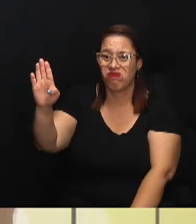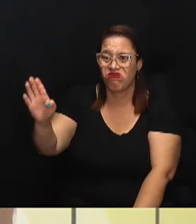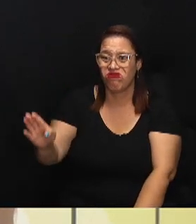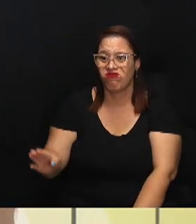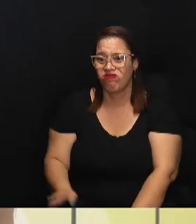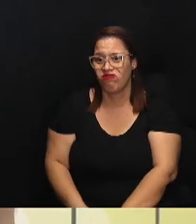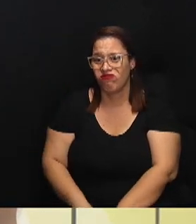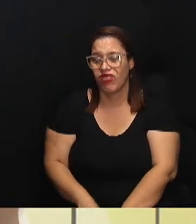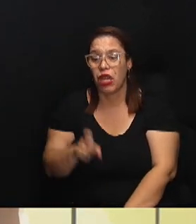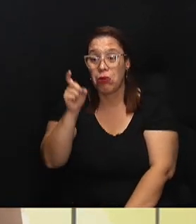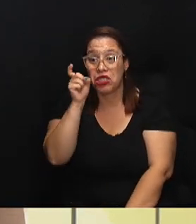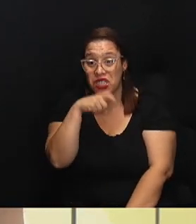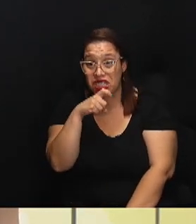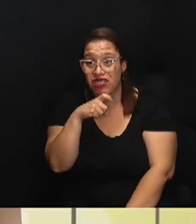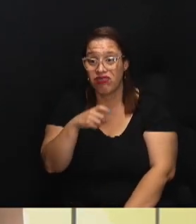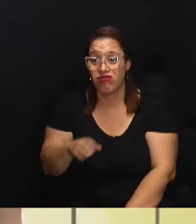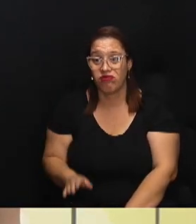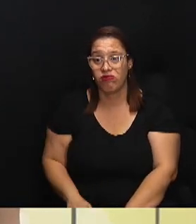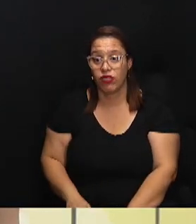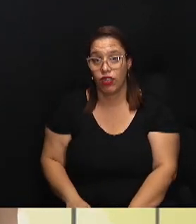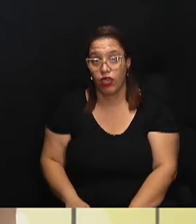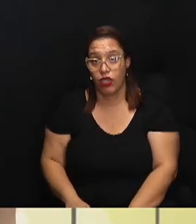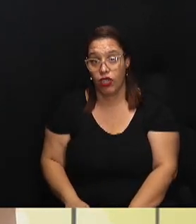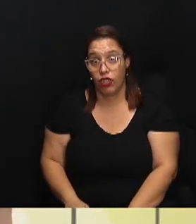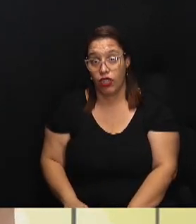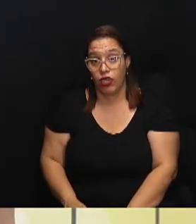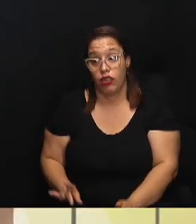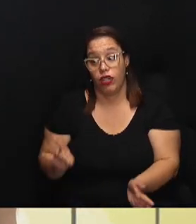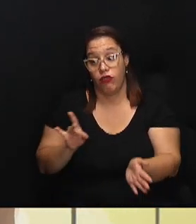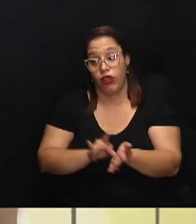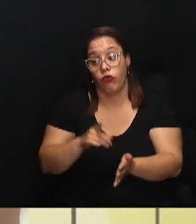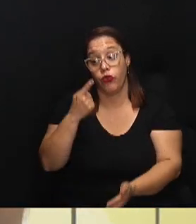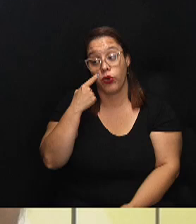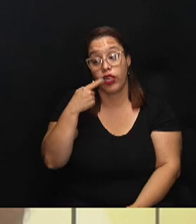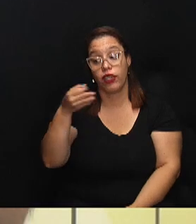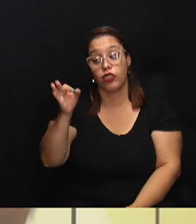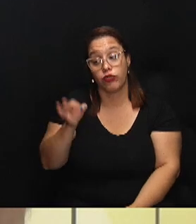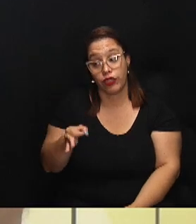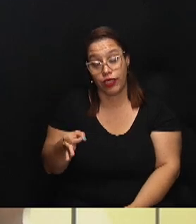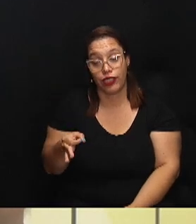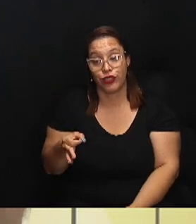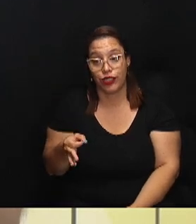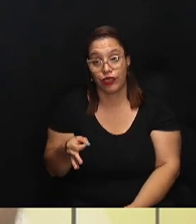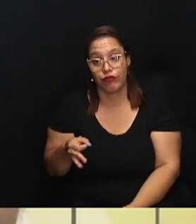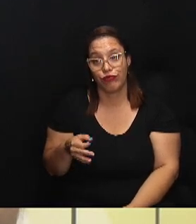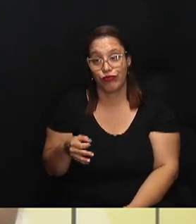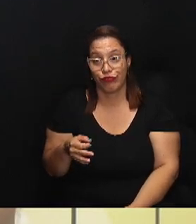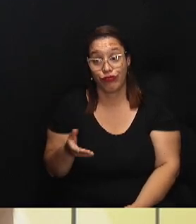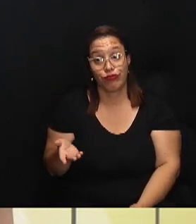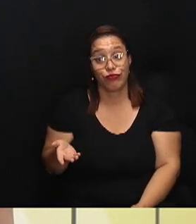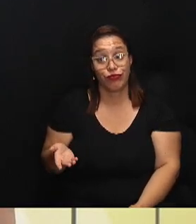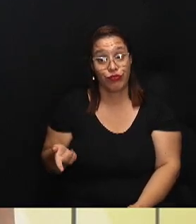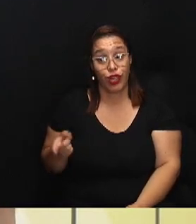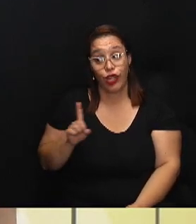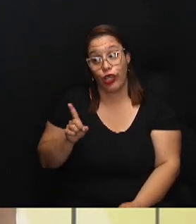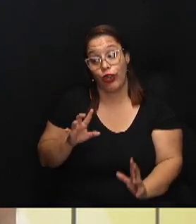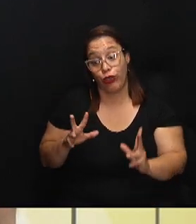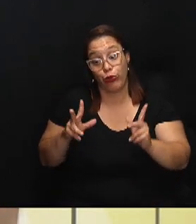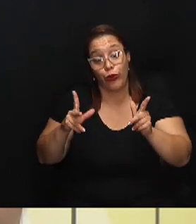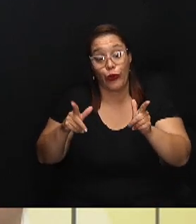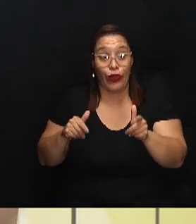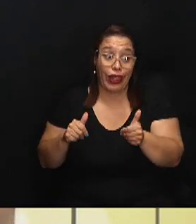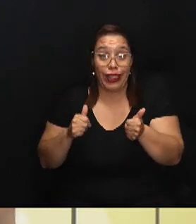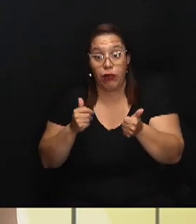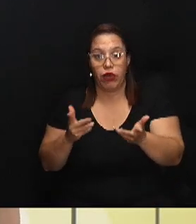hora ou outra, né, a pessoa vai se deparar com a realidade, né? A realidade Sim. acaba se impondo em vários momentos, tá? E aí realmente